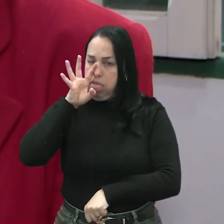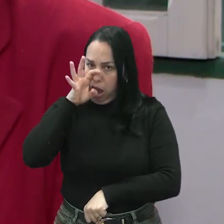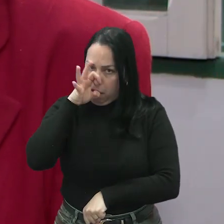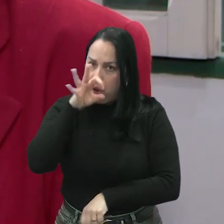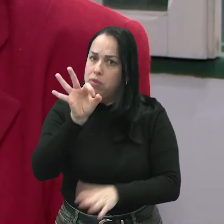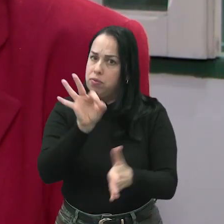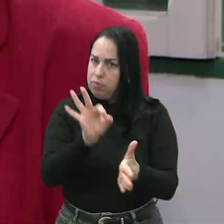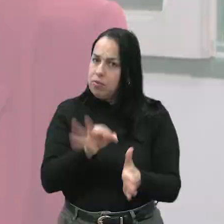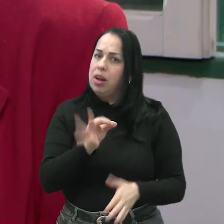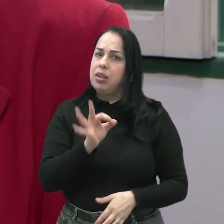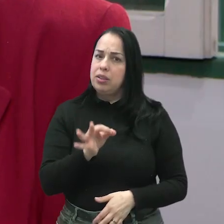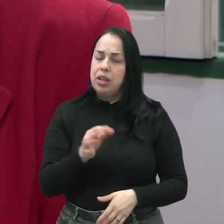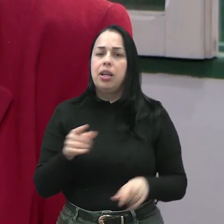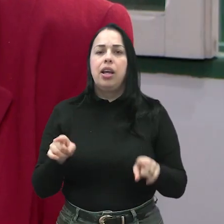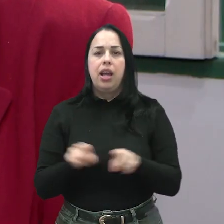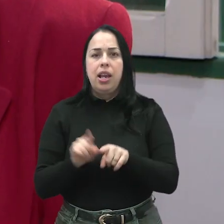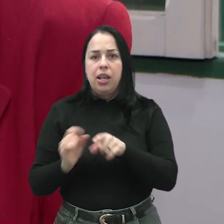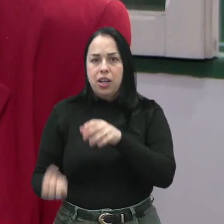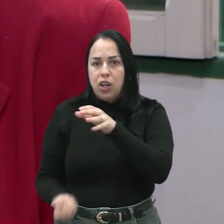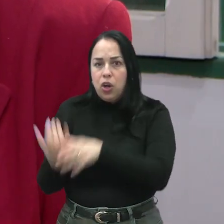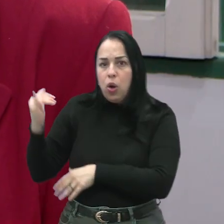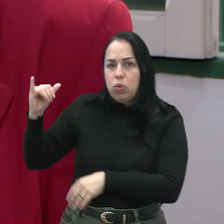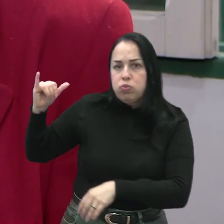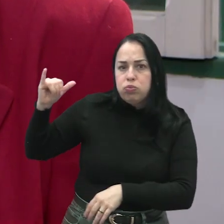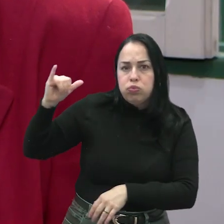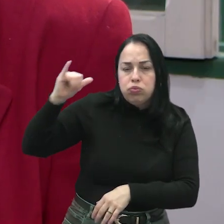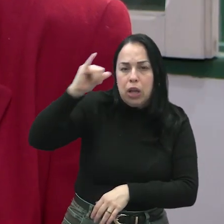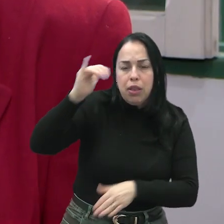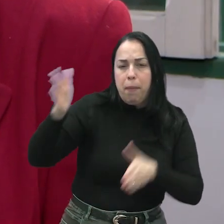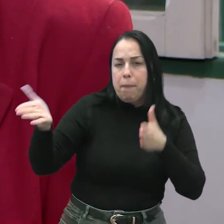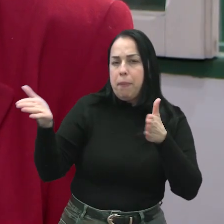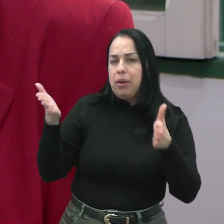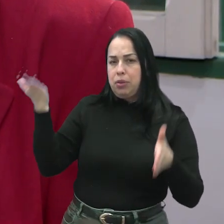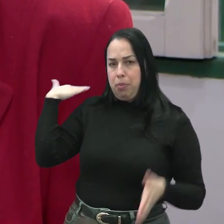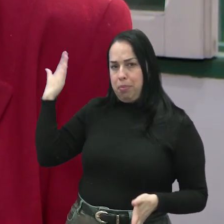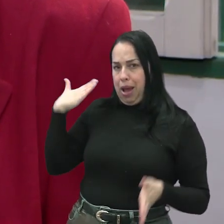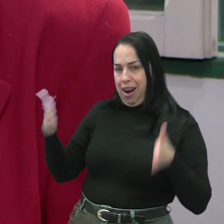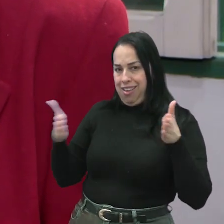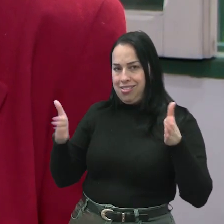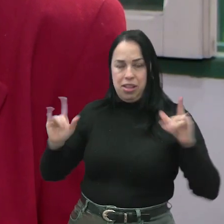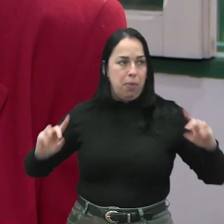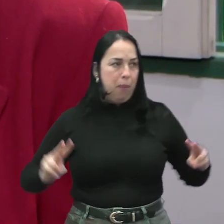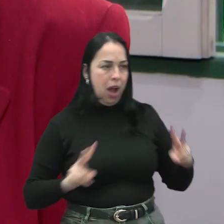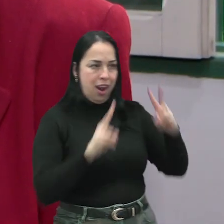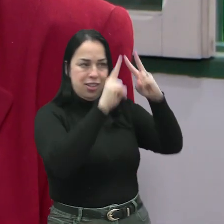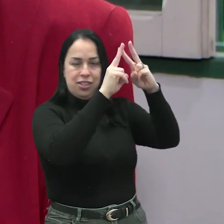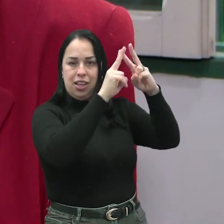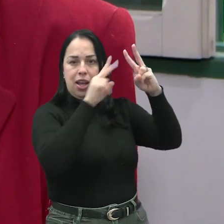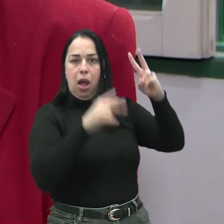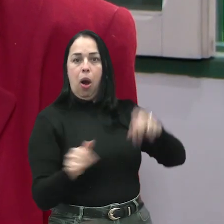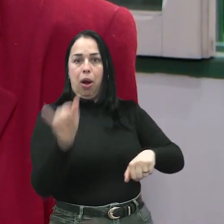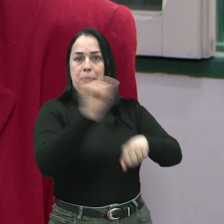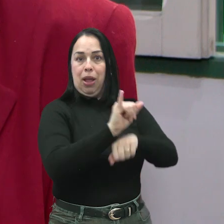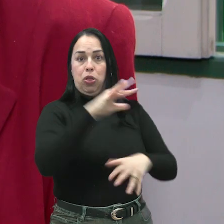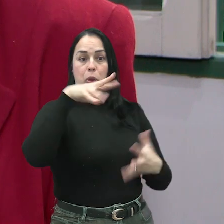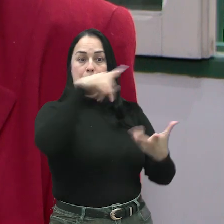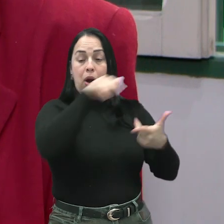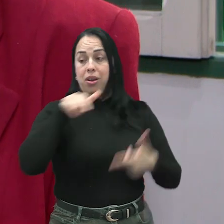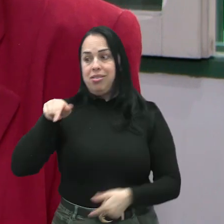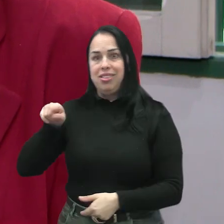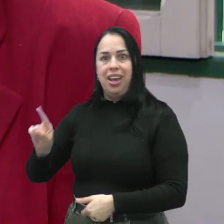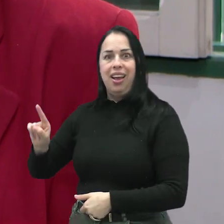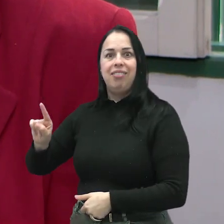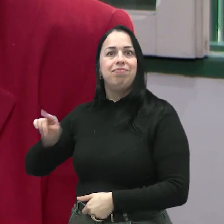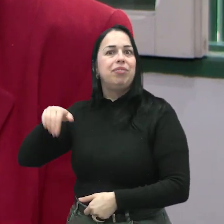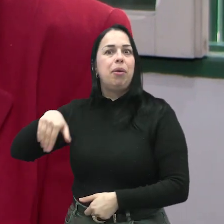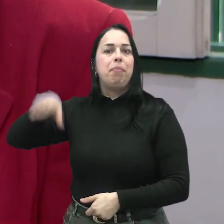persistente, teimoso mesmo. Desenvolveu o avião numa época que Paris era o centro do mundo. Ele foi um